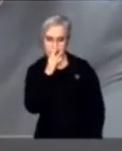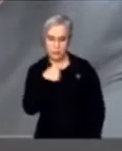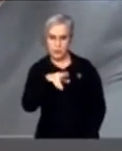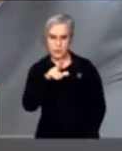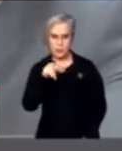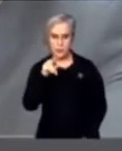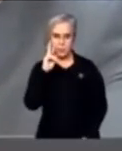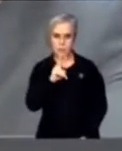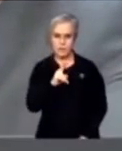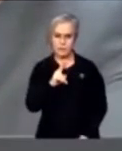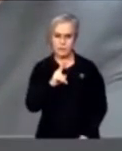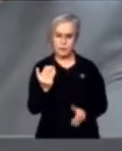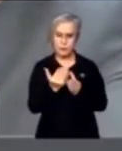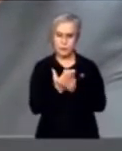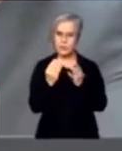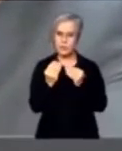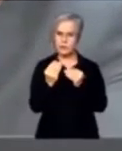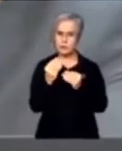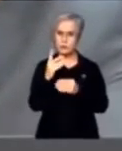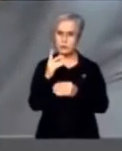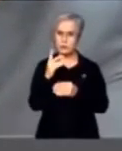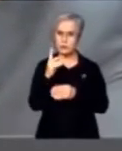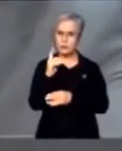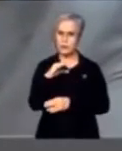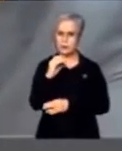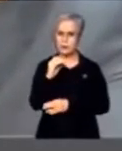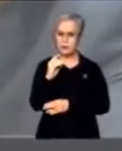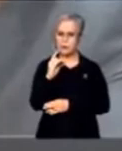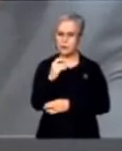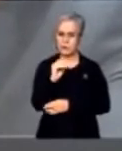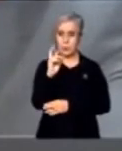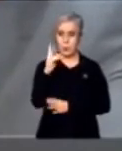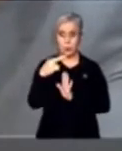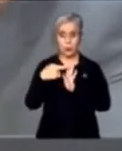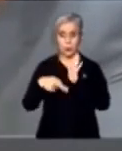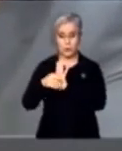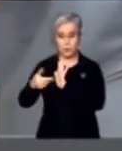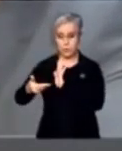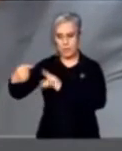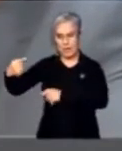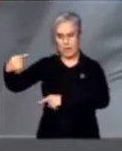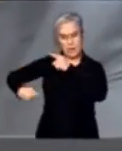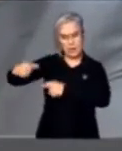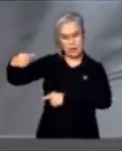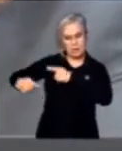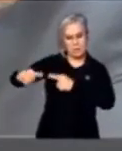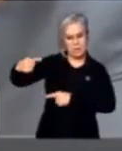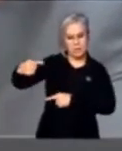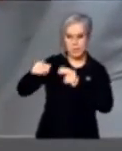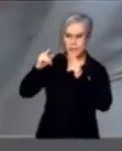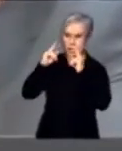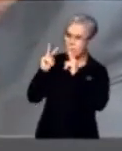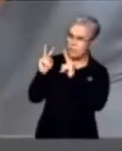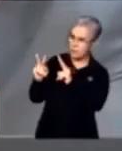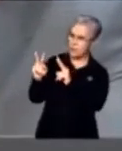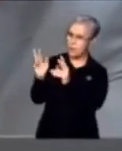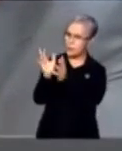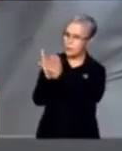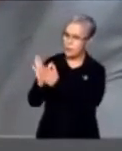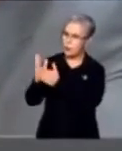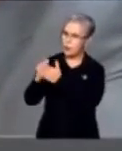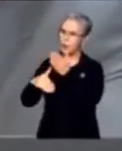tão democrático. Um rito na Câmara, discutido, ouvido as partes,